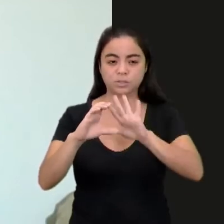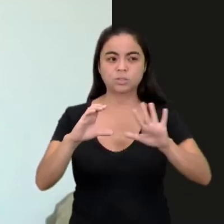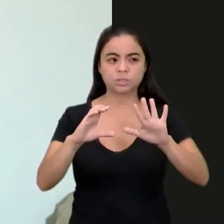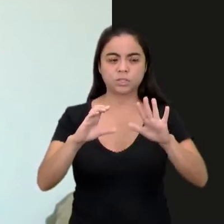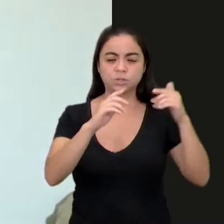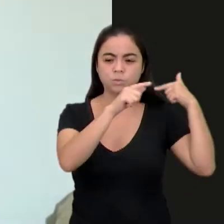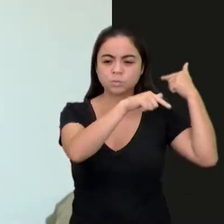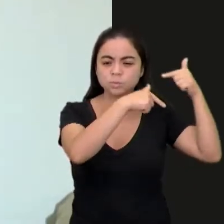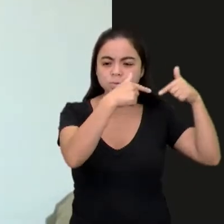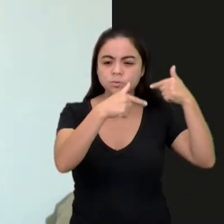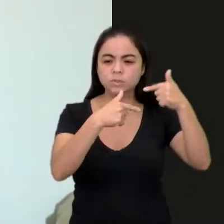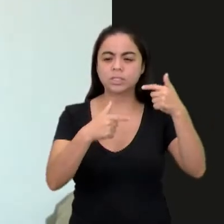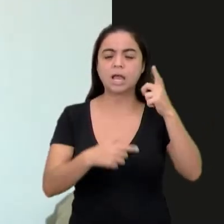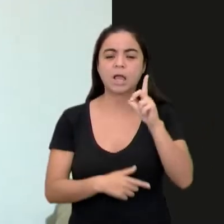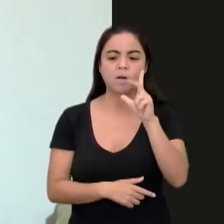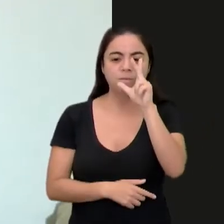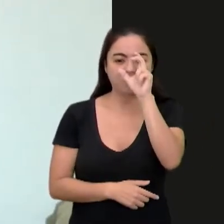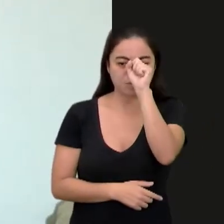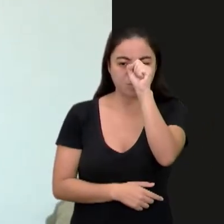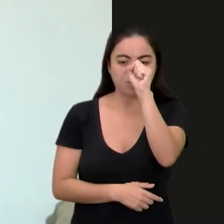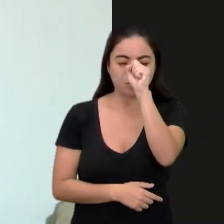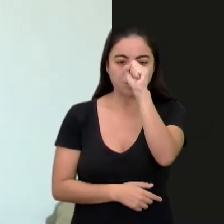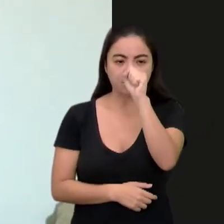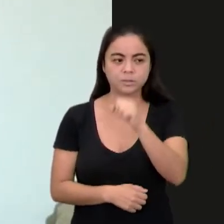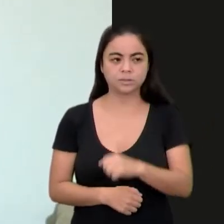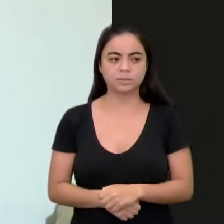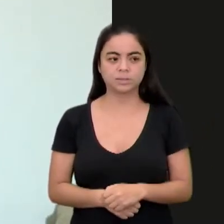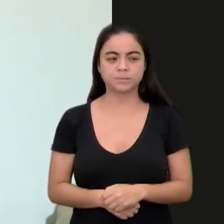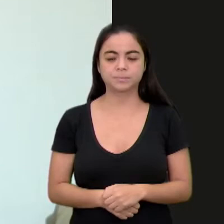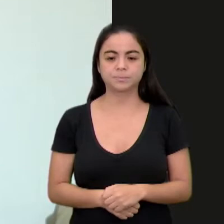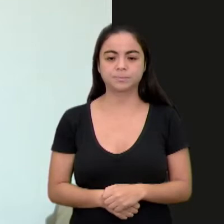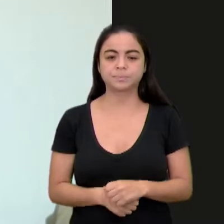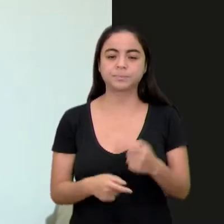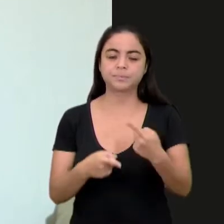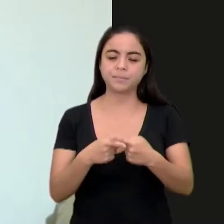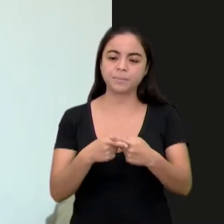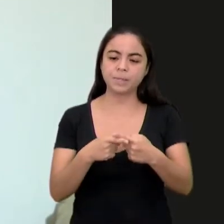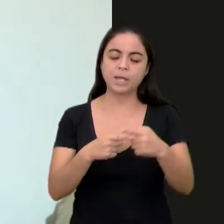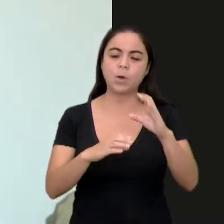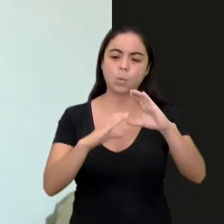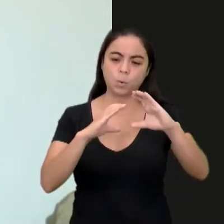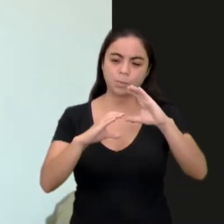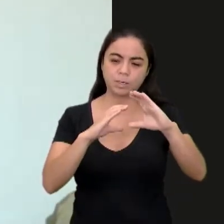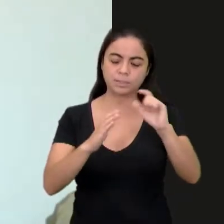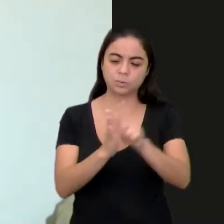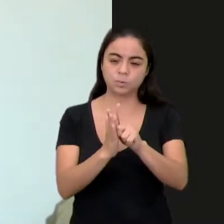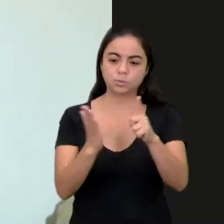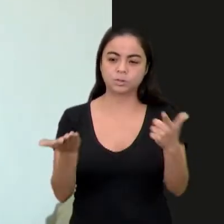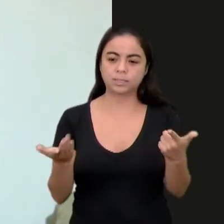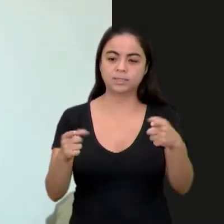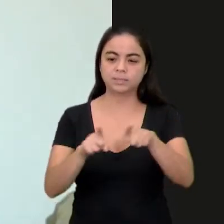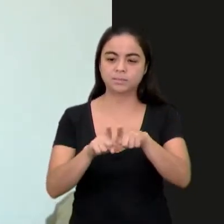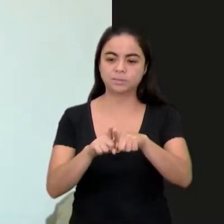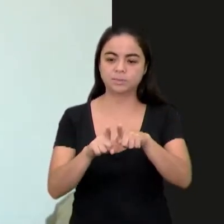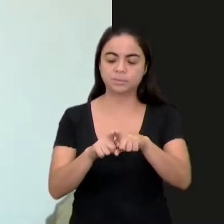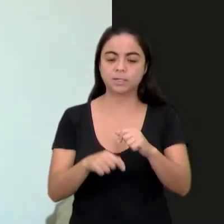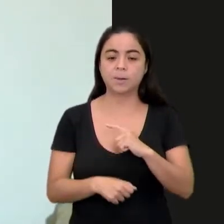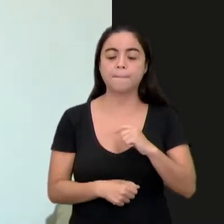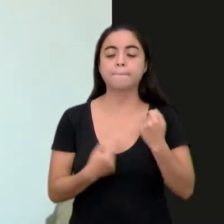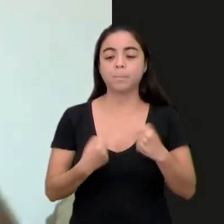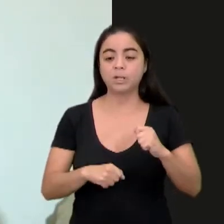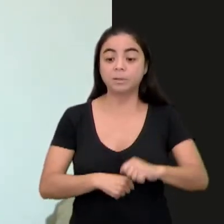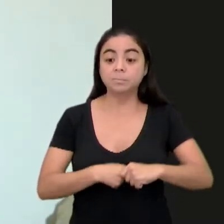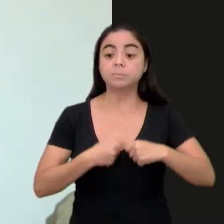essa força e que ela se mantém assim, porque é o ambiente dentro da comunicação, dentro do jornalismo, que tem para poder bater de frente com